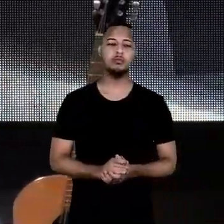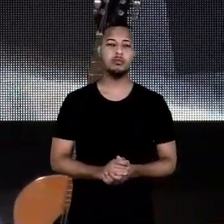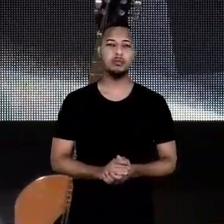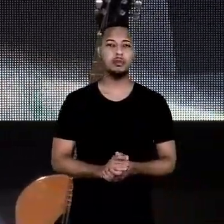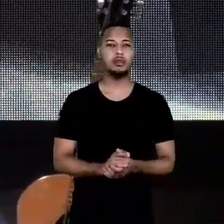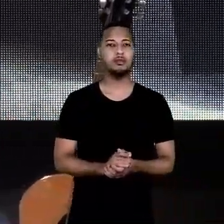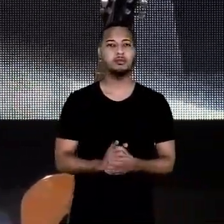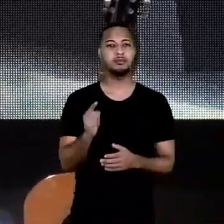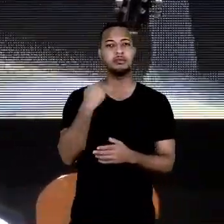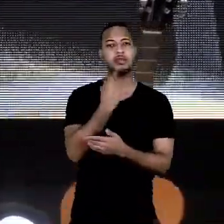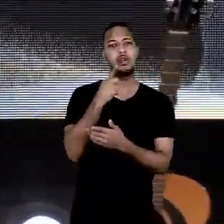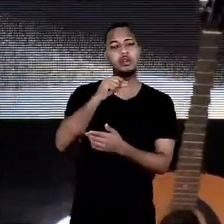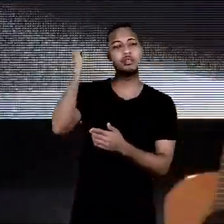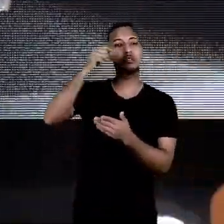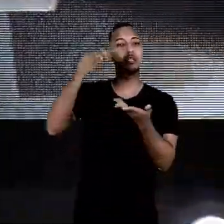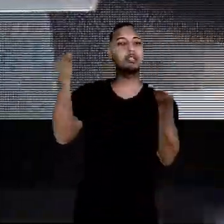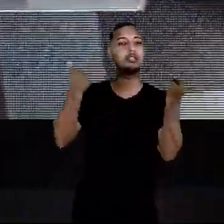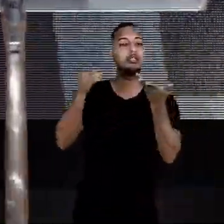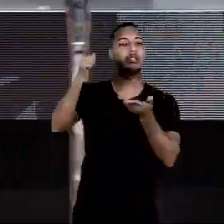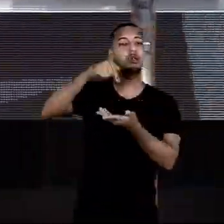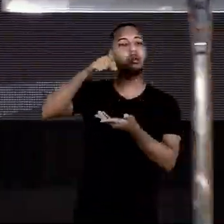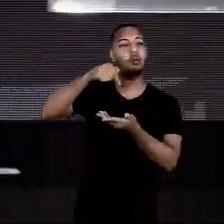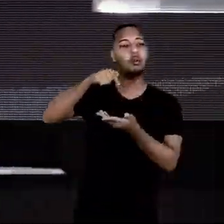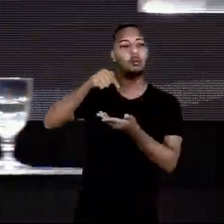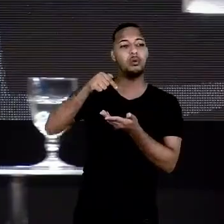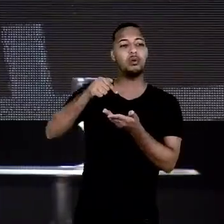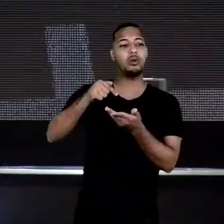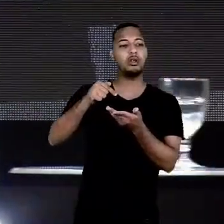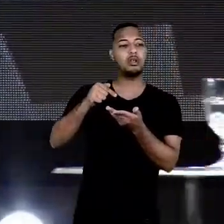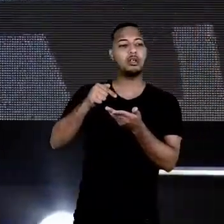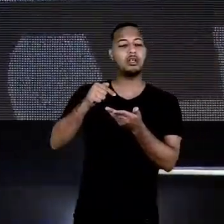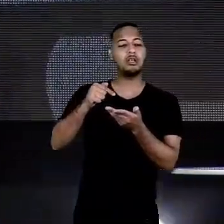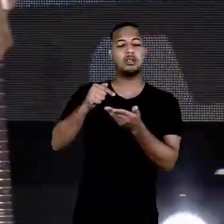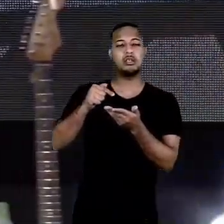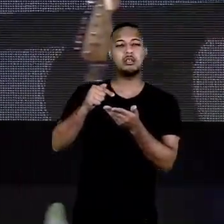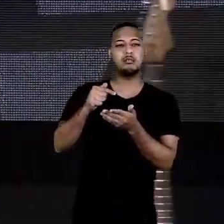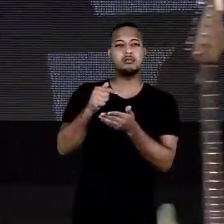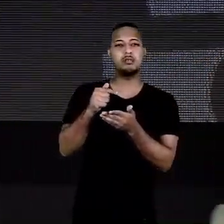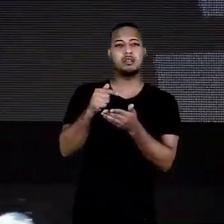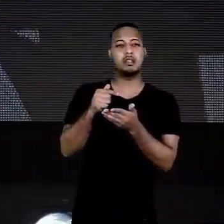sairmos desse local nessa noite sem aprumar nossa vida,